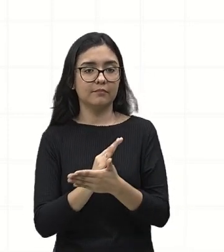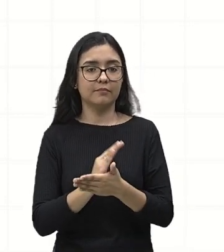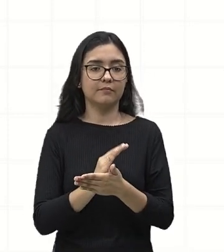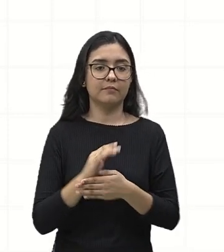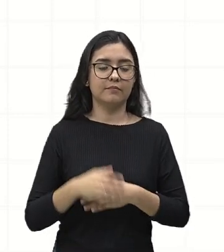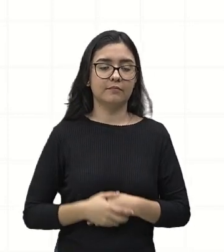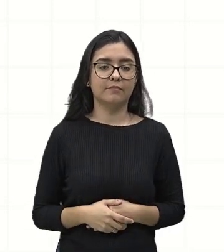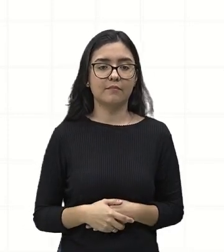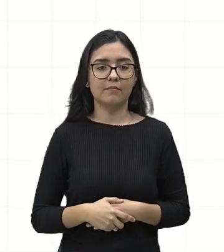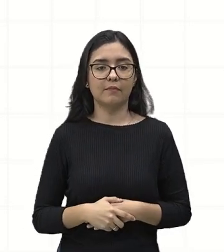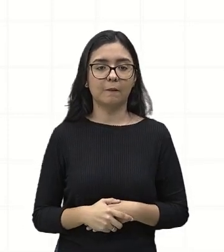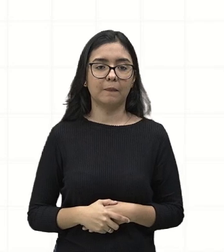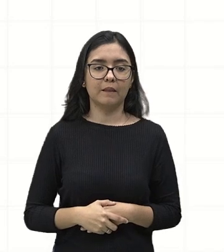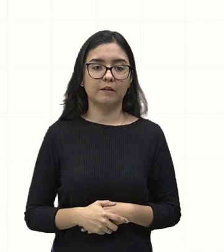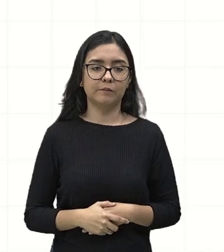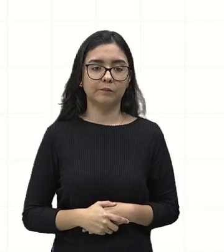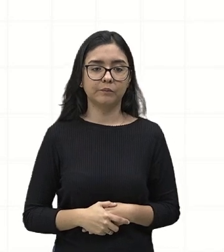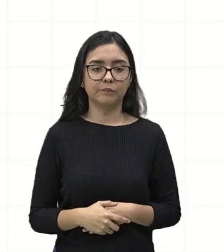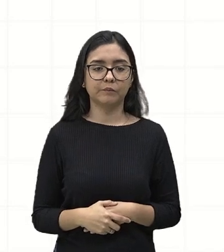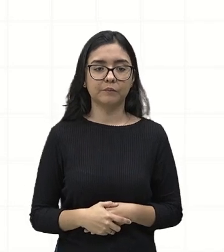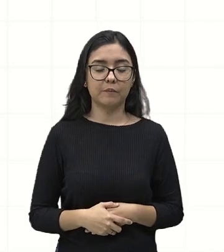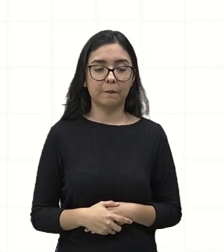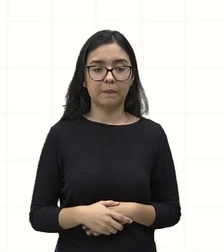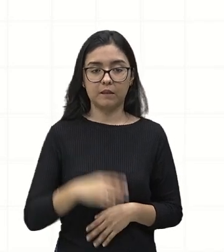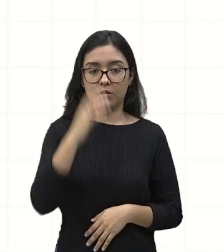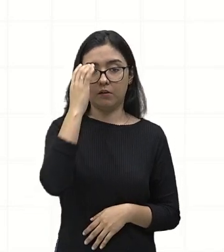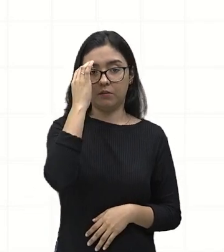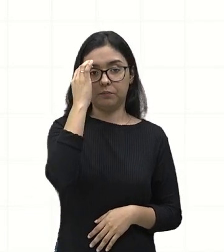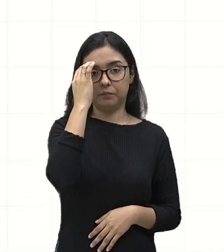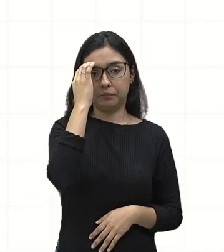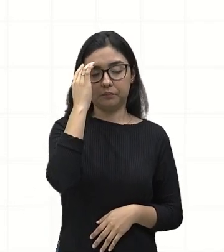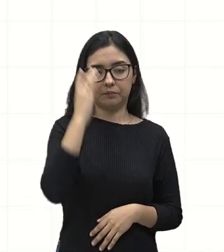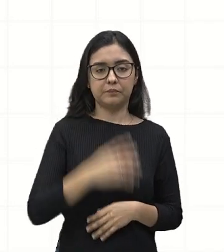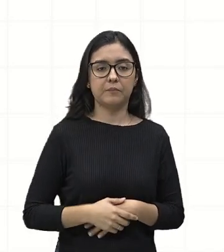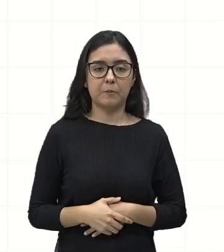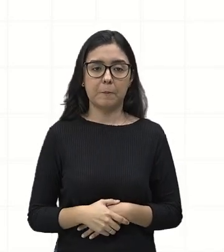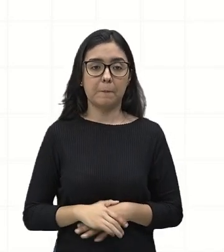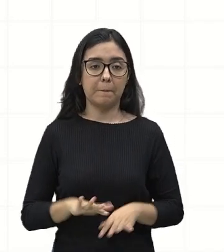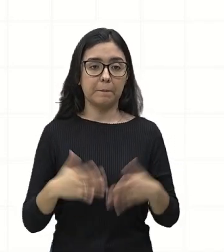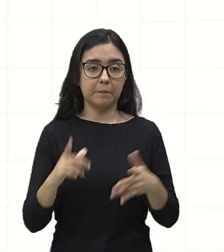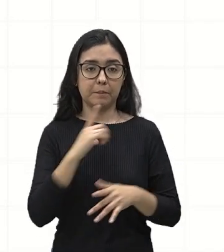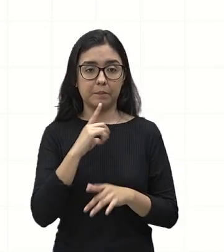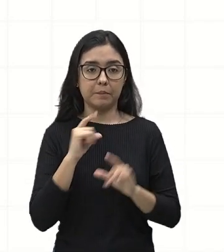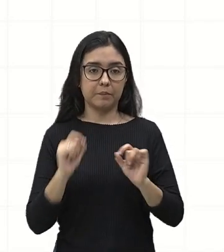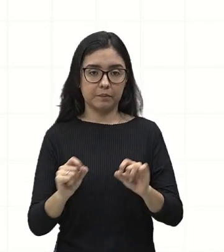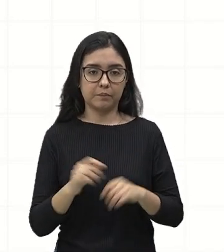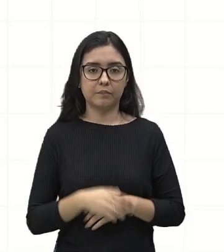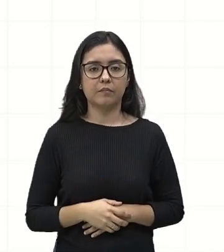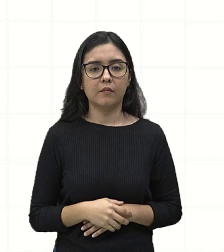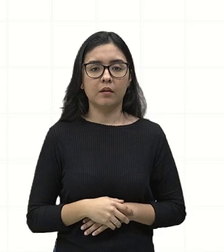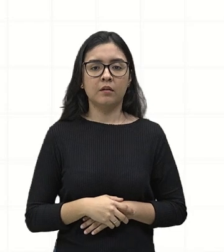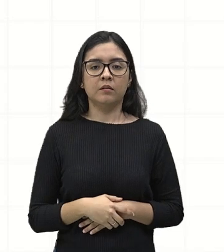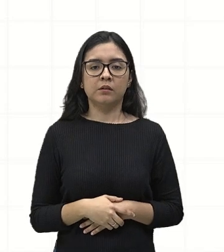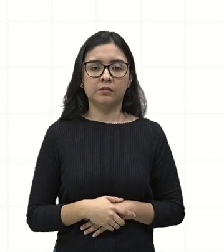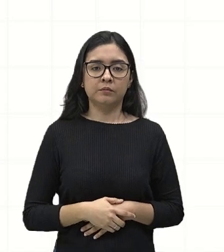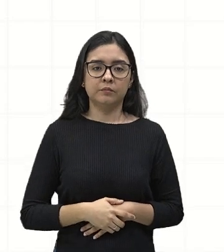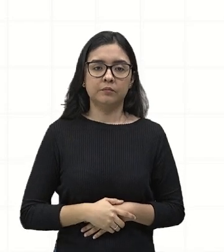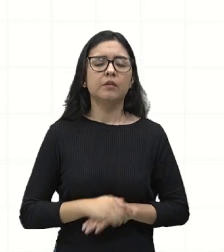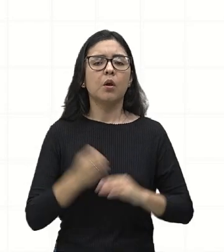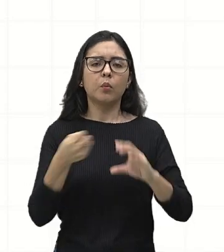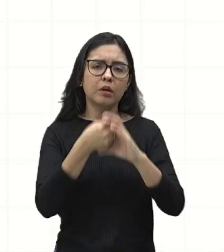nossa potência de forma total, né? Então, nós temos aqui a nossa propriedades